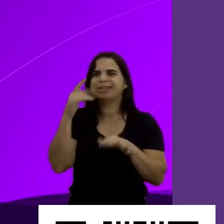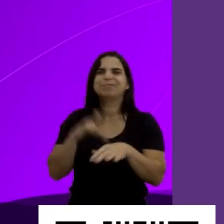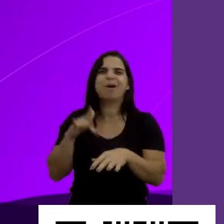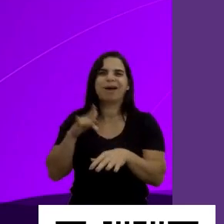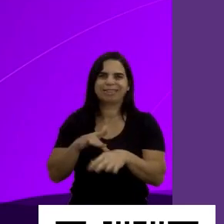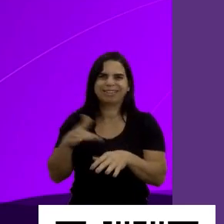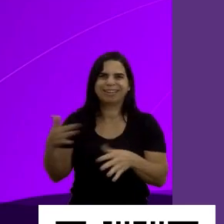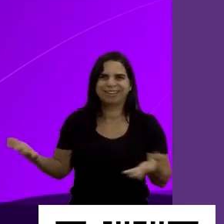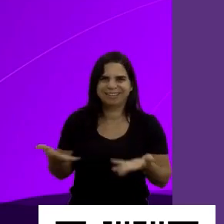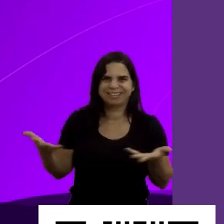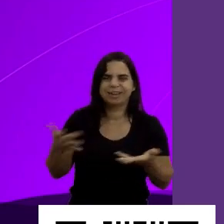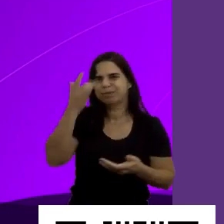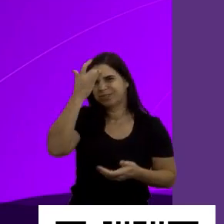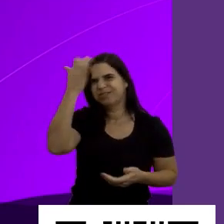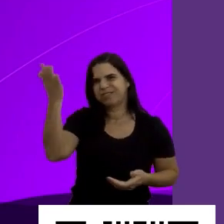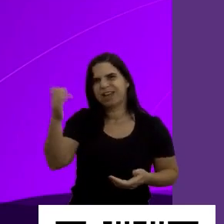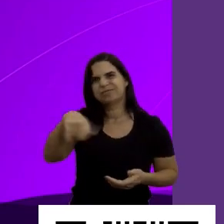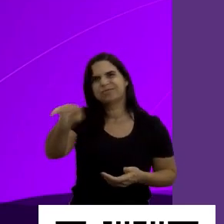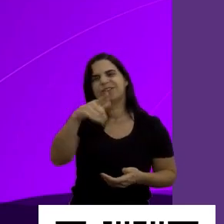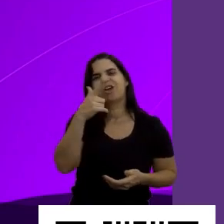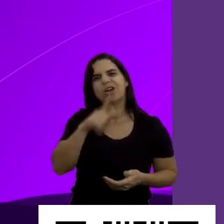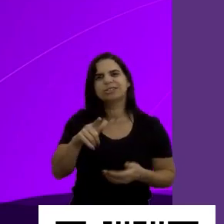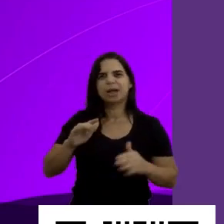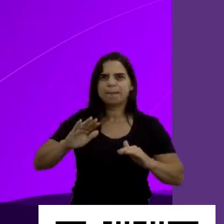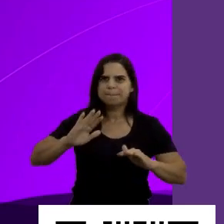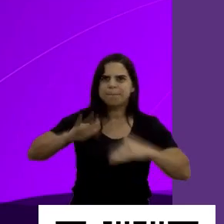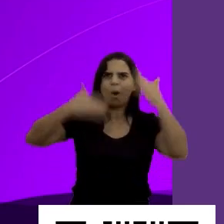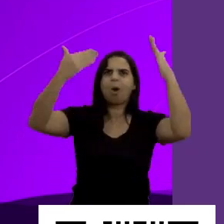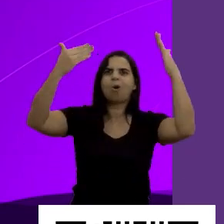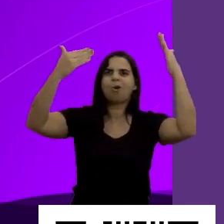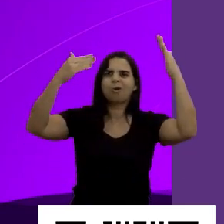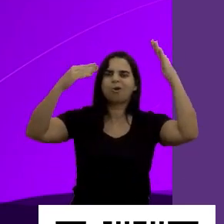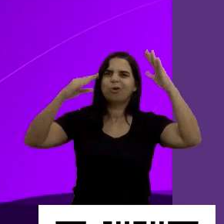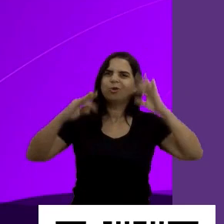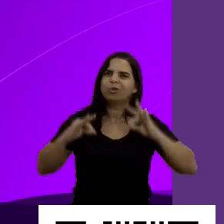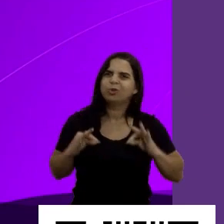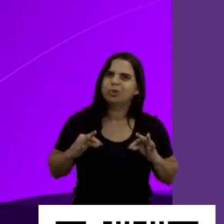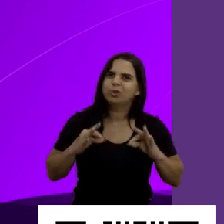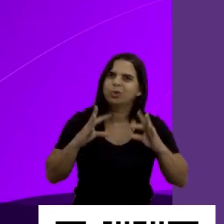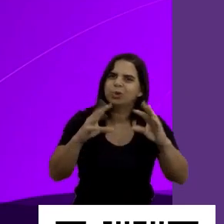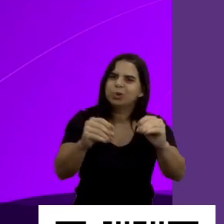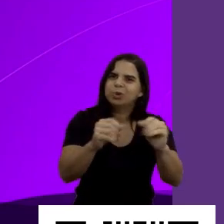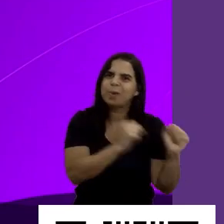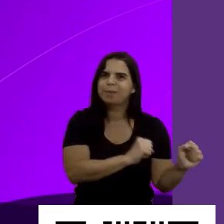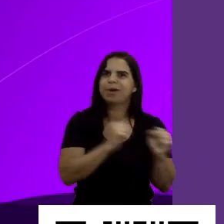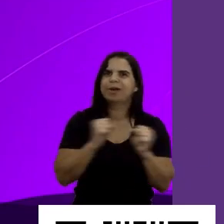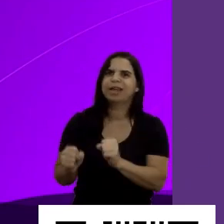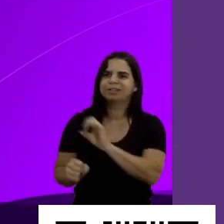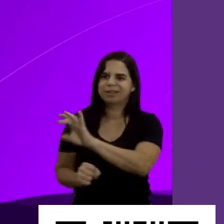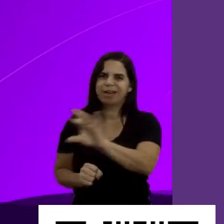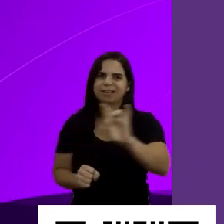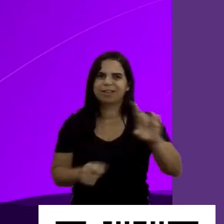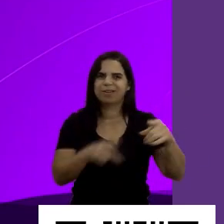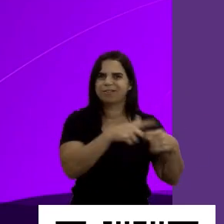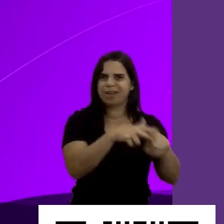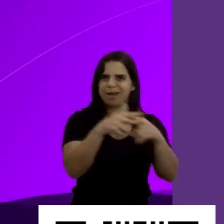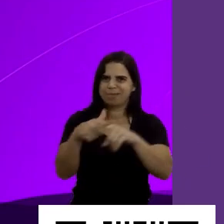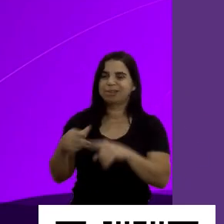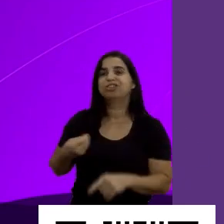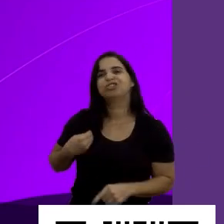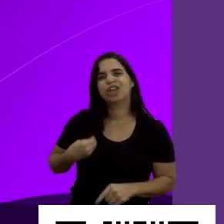muito fácil então você consegue potencializar todas digamos todos os super poderes dessas ferramentas que existem